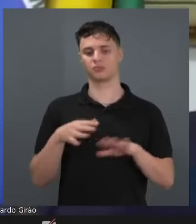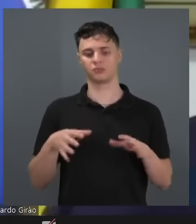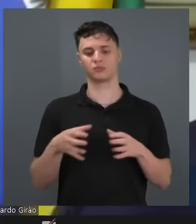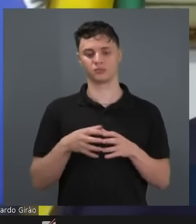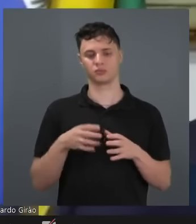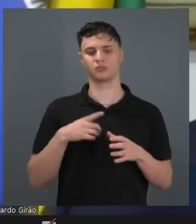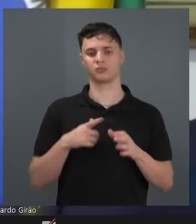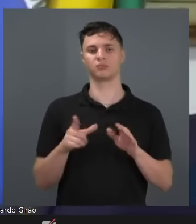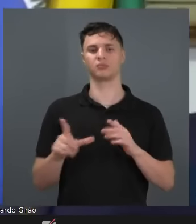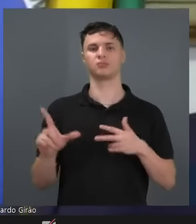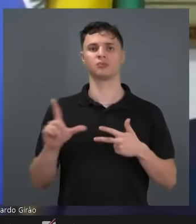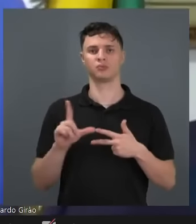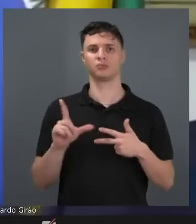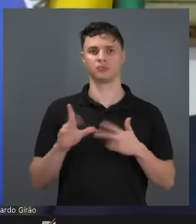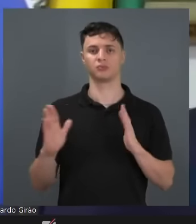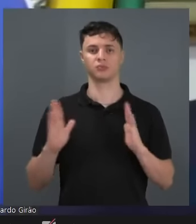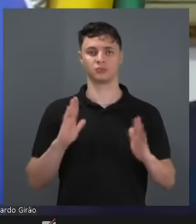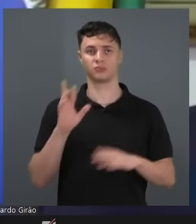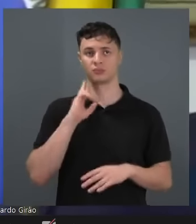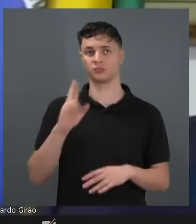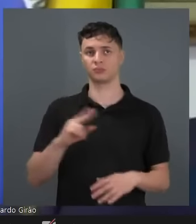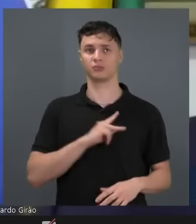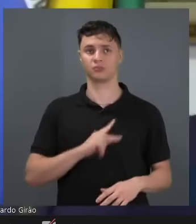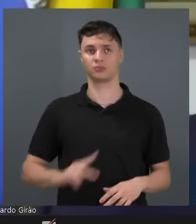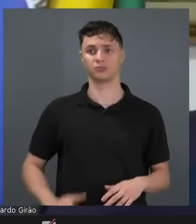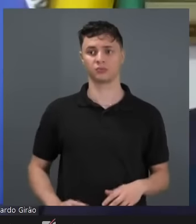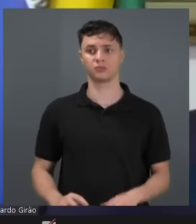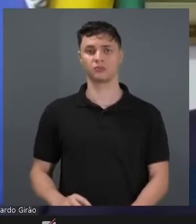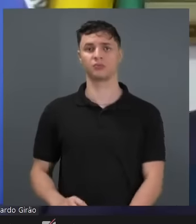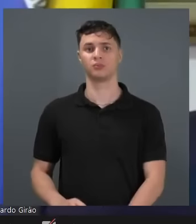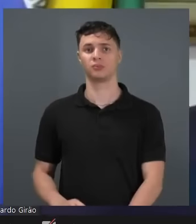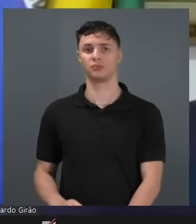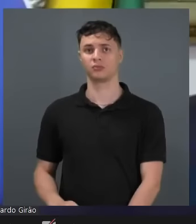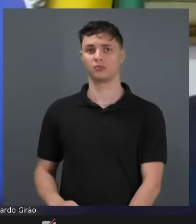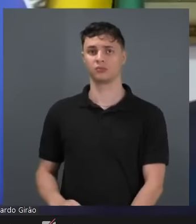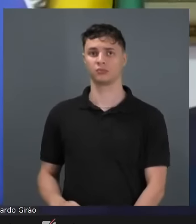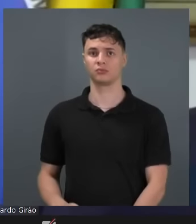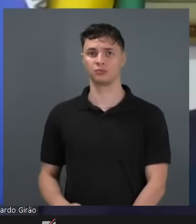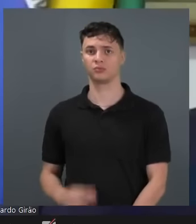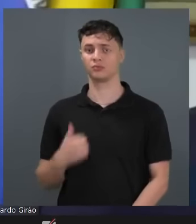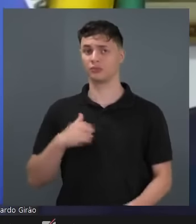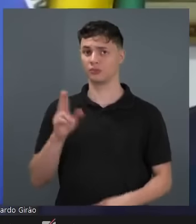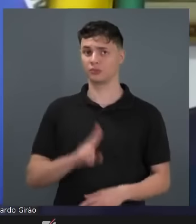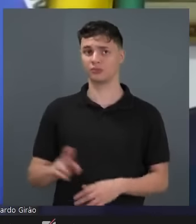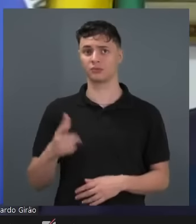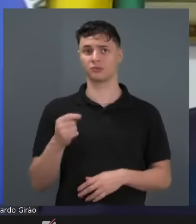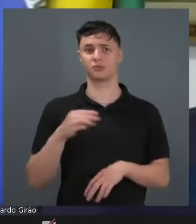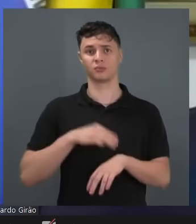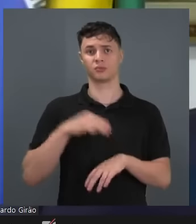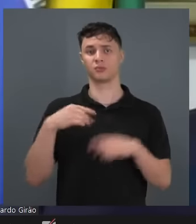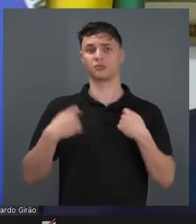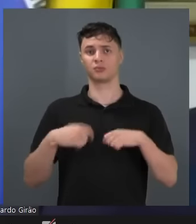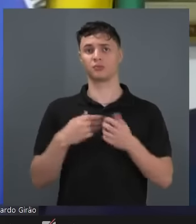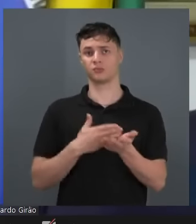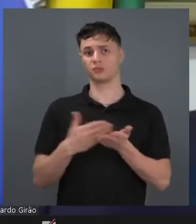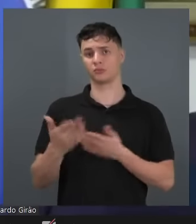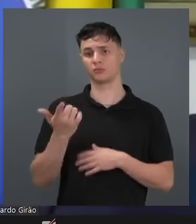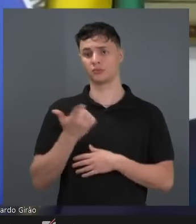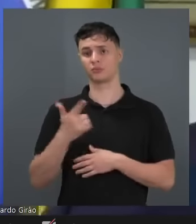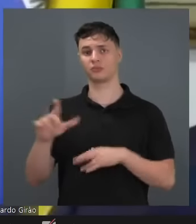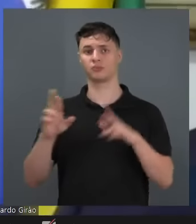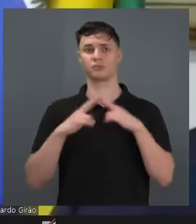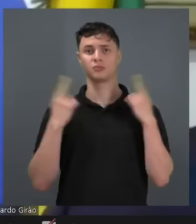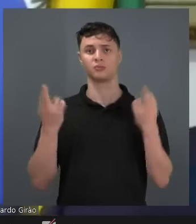dessa legislatura. Senhor presidente, eu não vou nem usar os 20 minutos, eu sei que vai ter que começar daqui a pouco uma outra